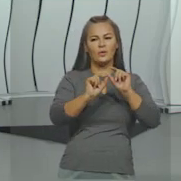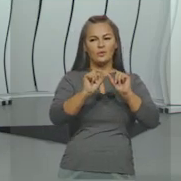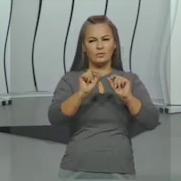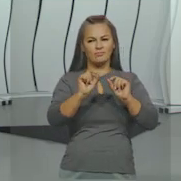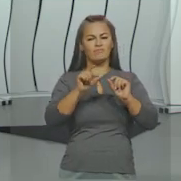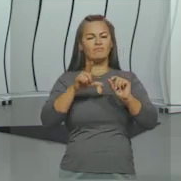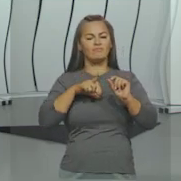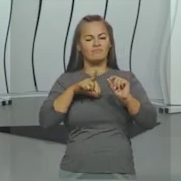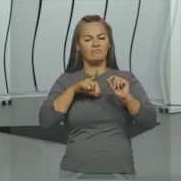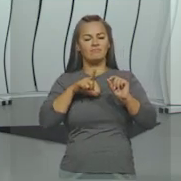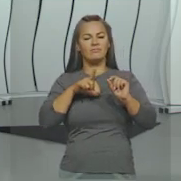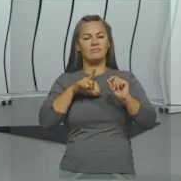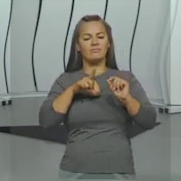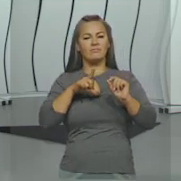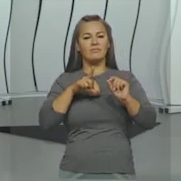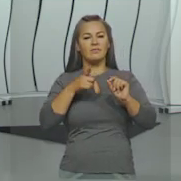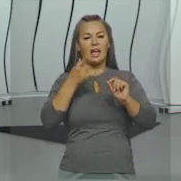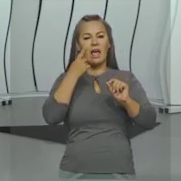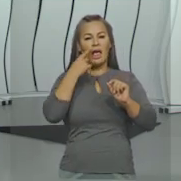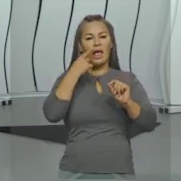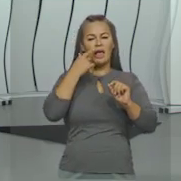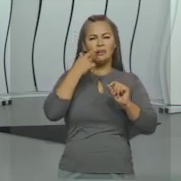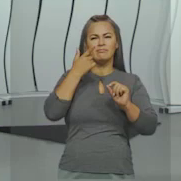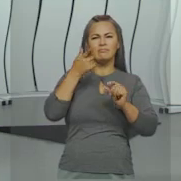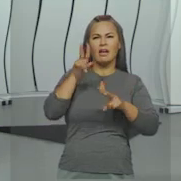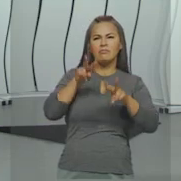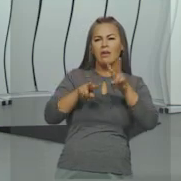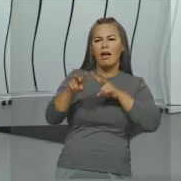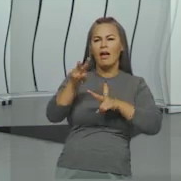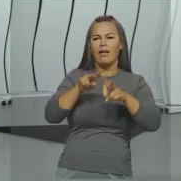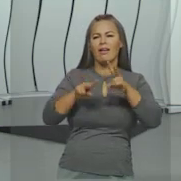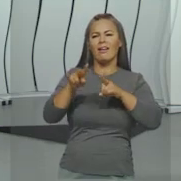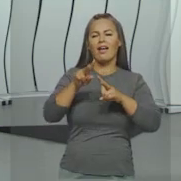na famosíssima previsão do tempo.